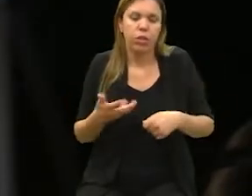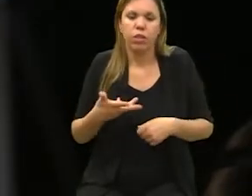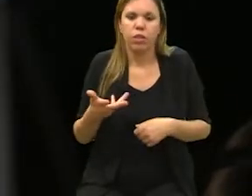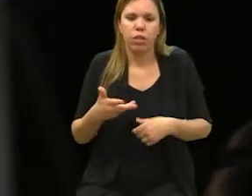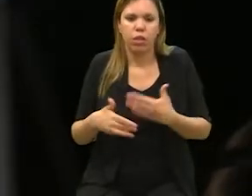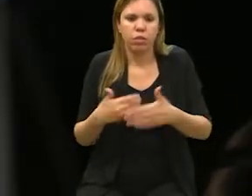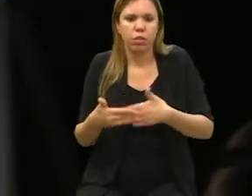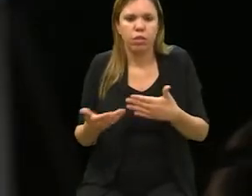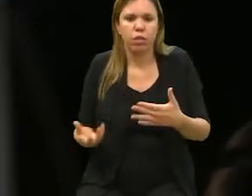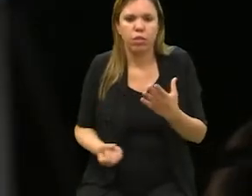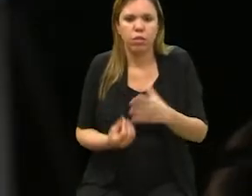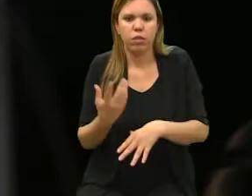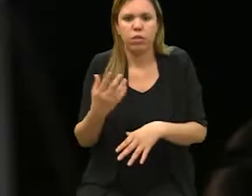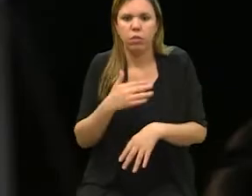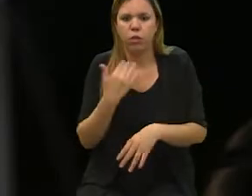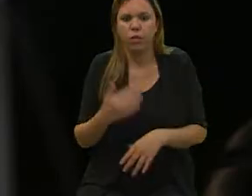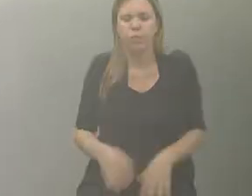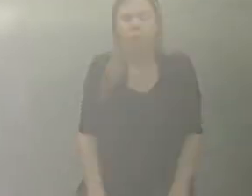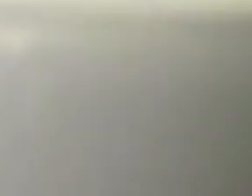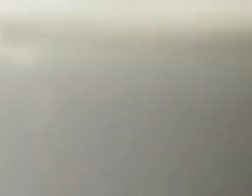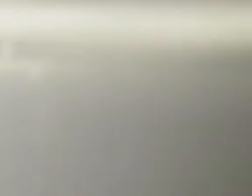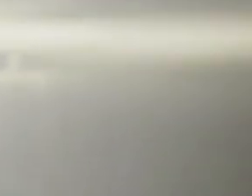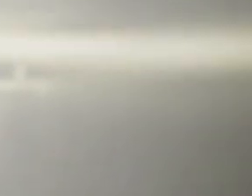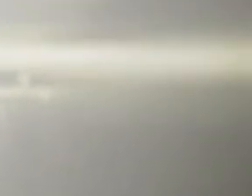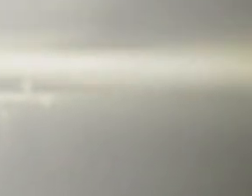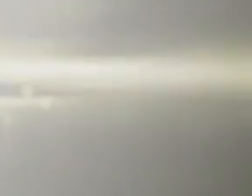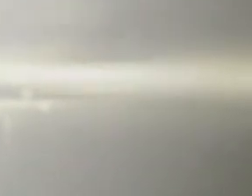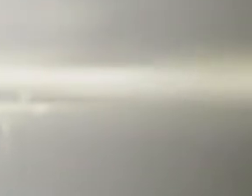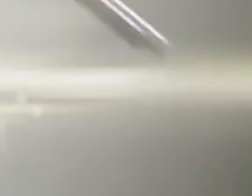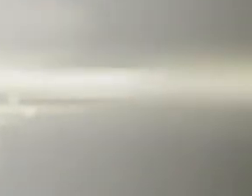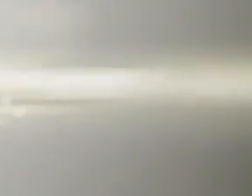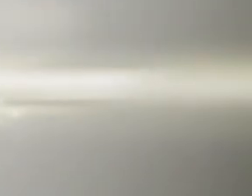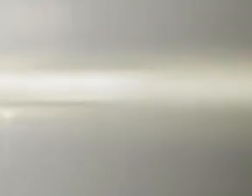até acelerar o processo de óbito do animal.